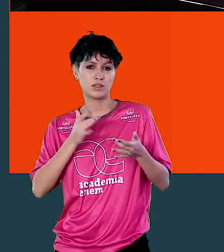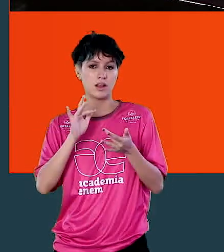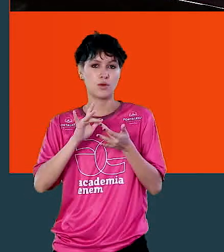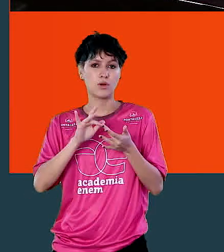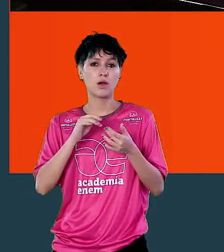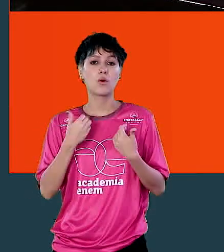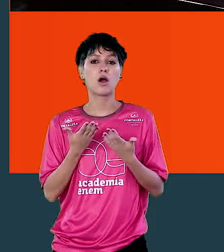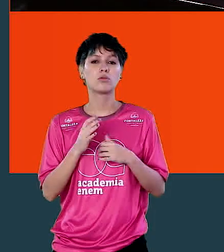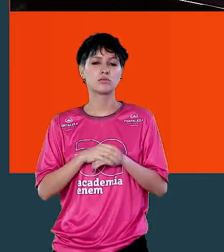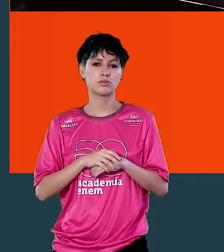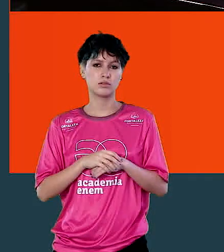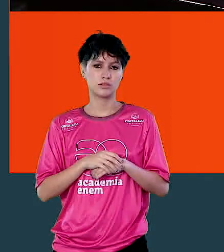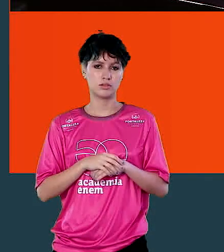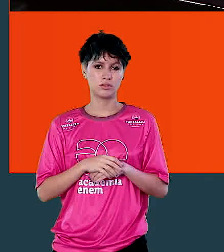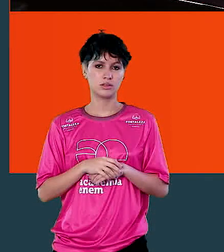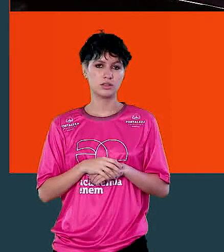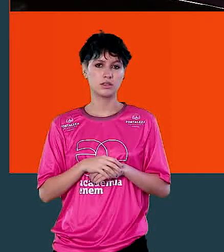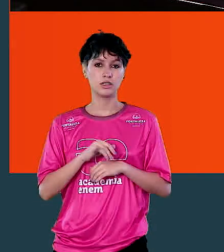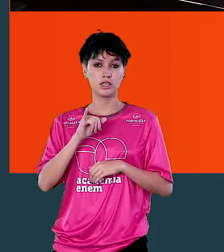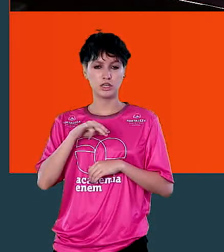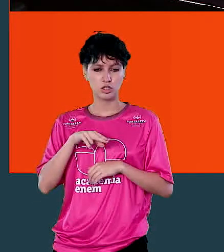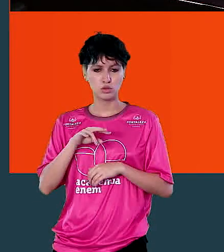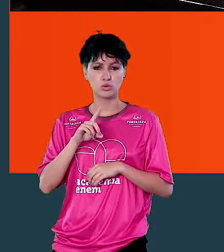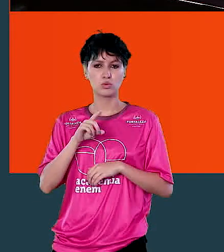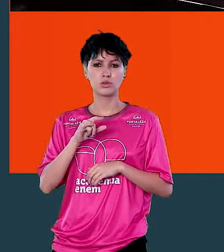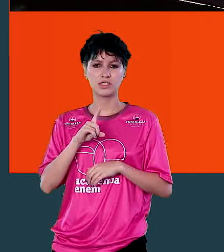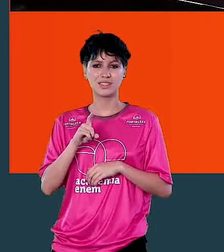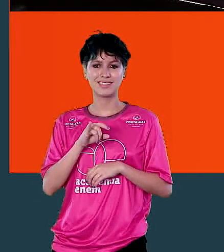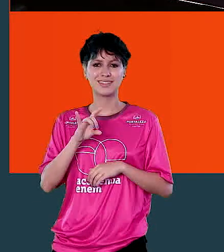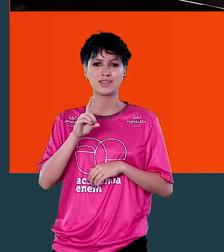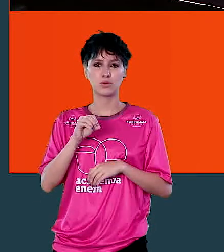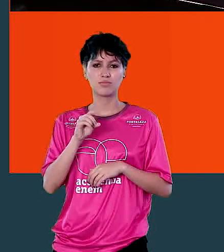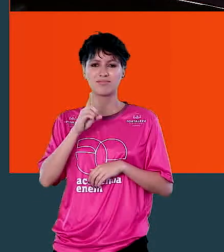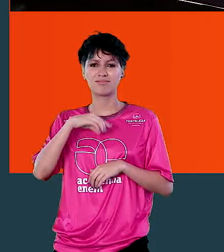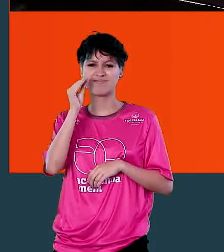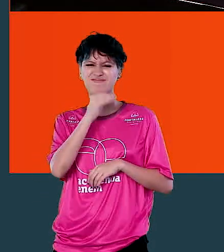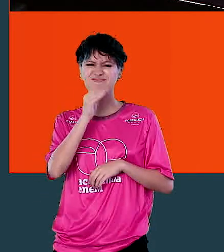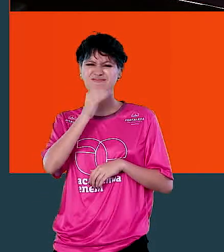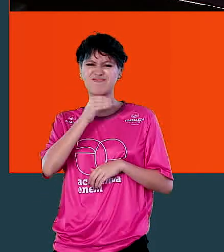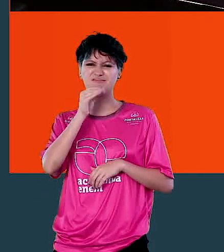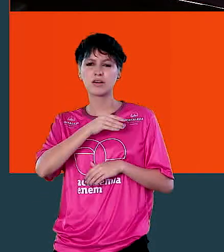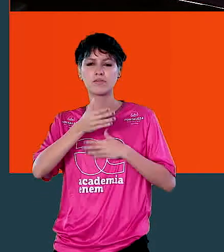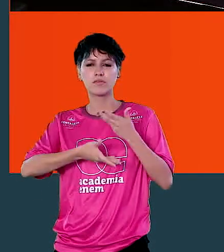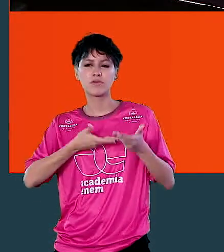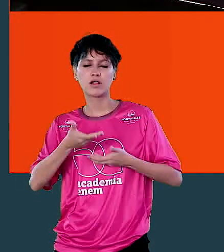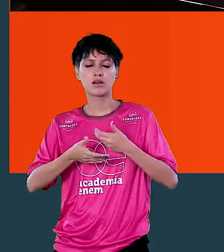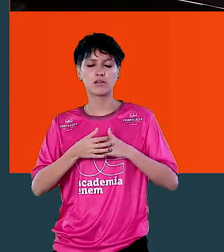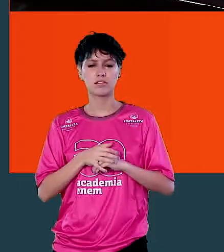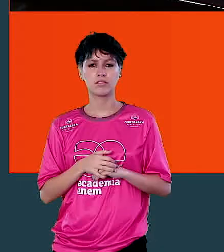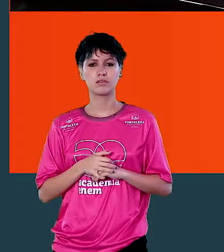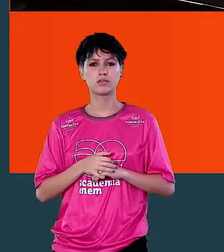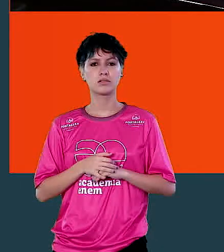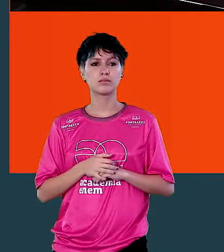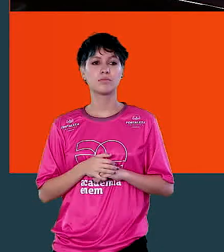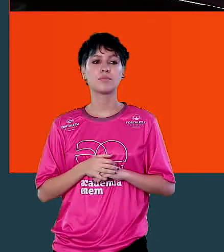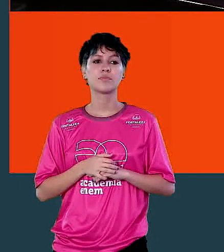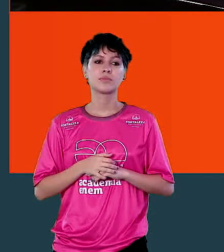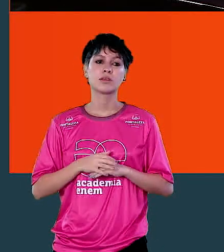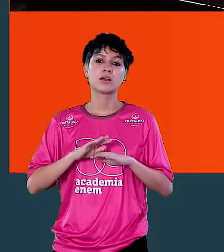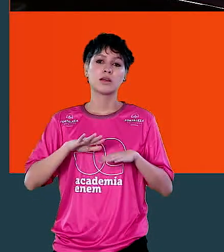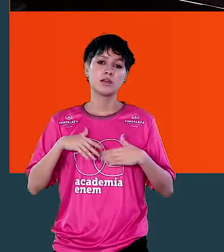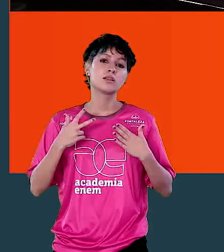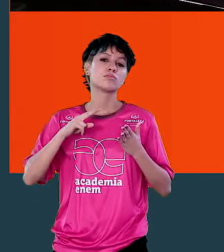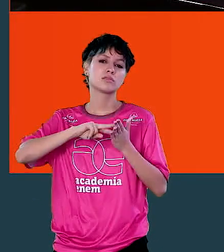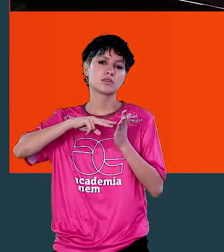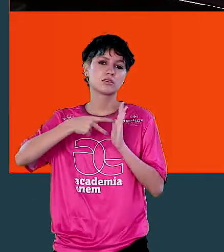interação fraca. Aí lembra, quanto mais fraca a interação, mais ela